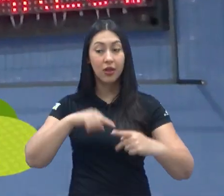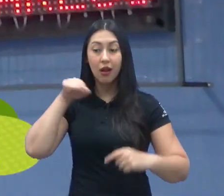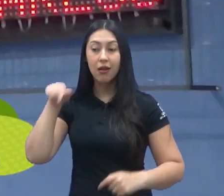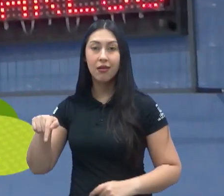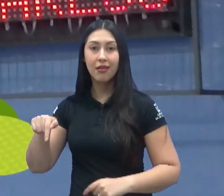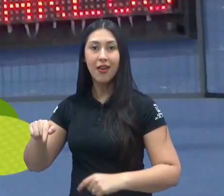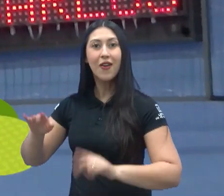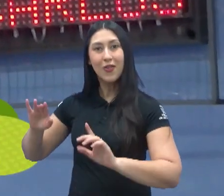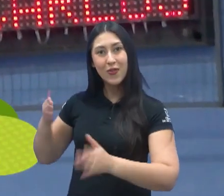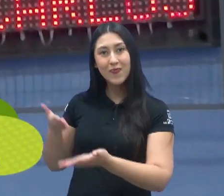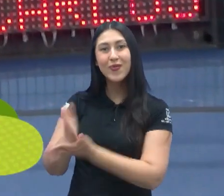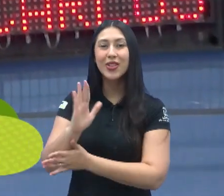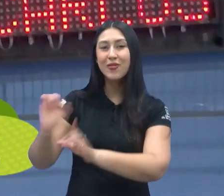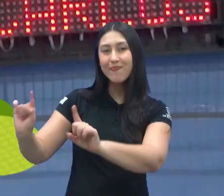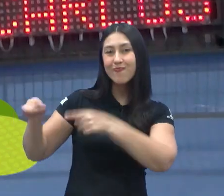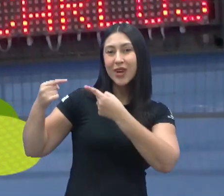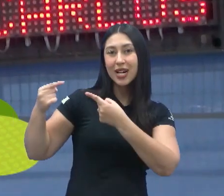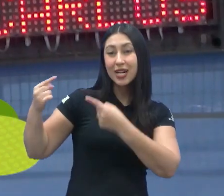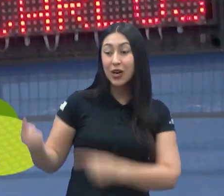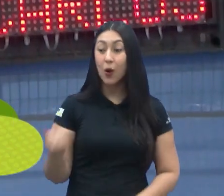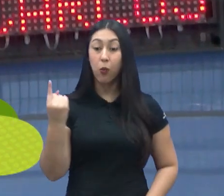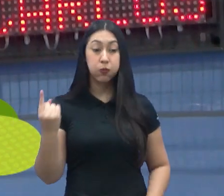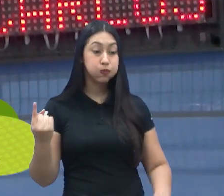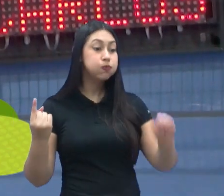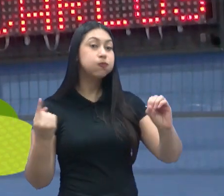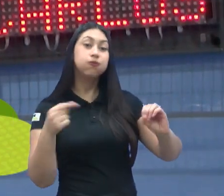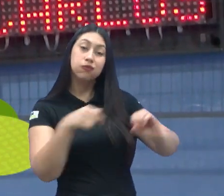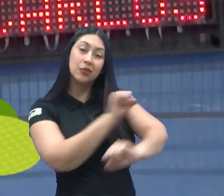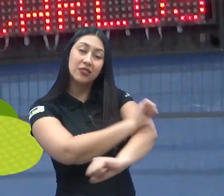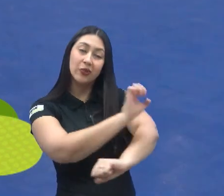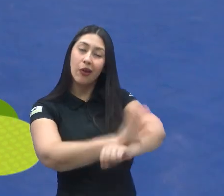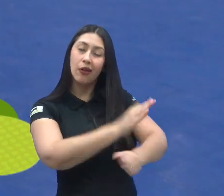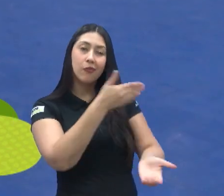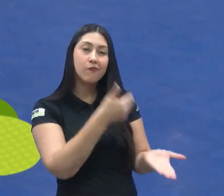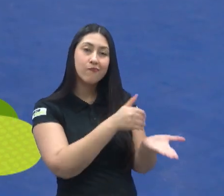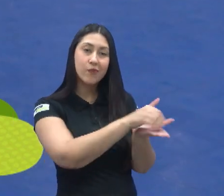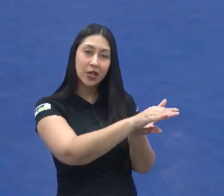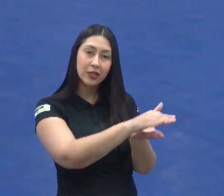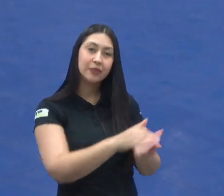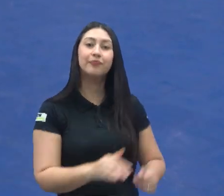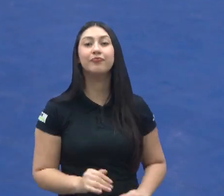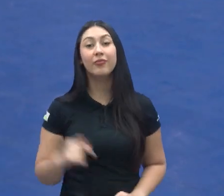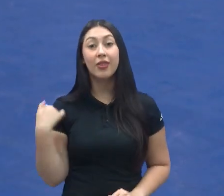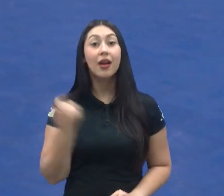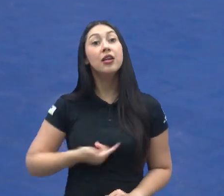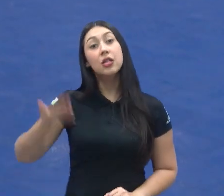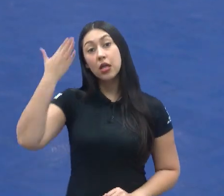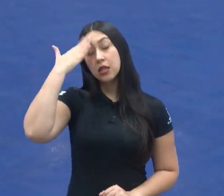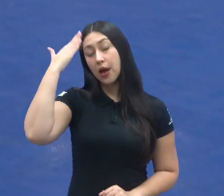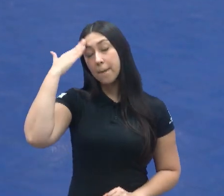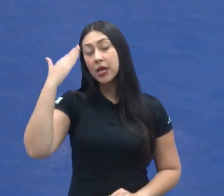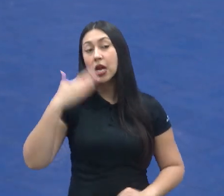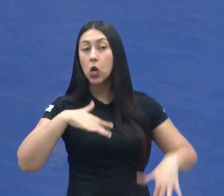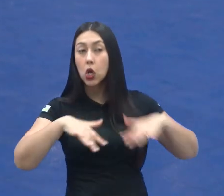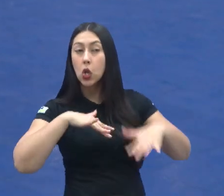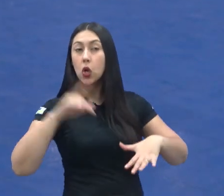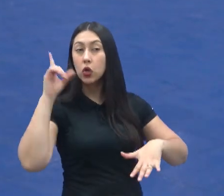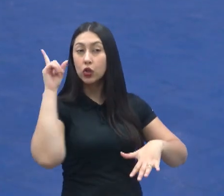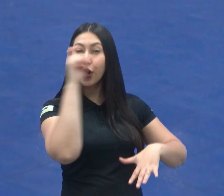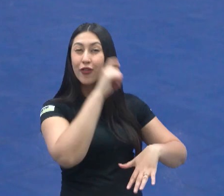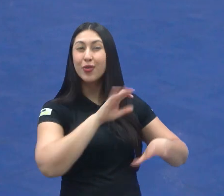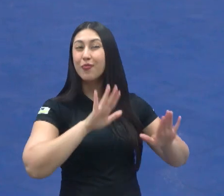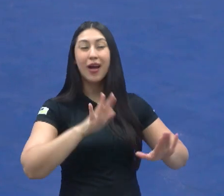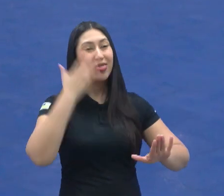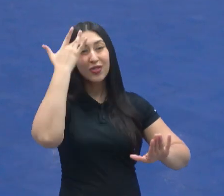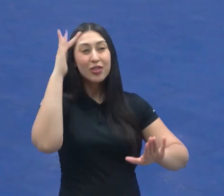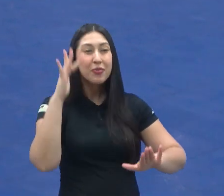1, São Carlense eliminadas 0. A gente sabia que ia ser um jogo muito difícil, mas a gente não esperava errar tanto. Eu